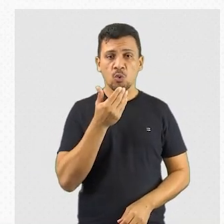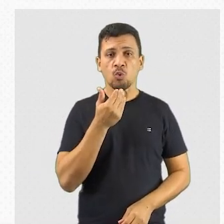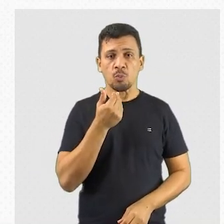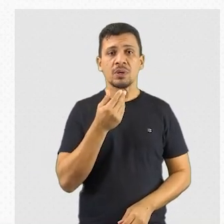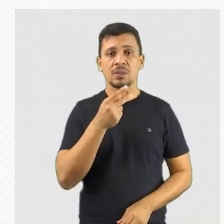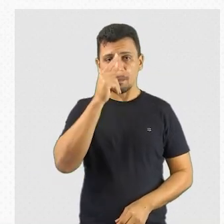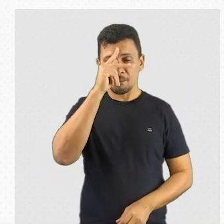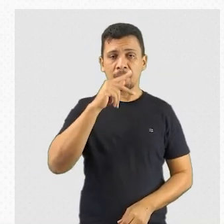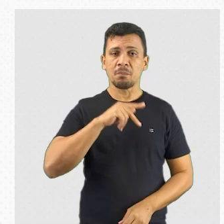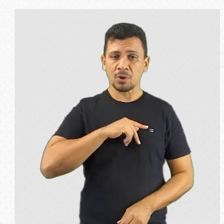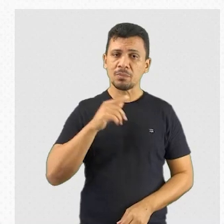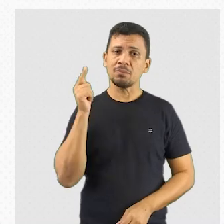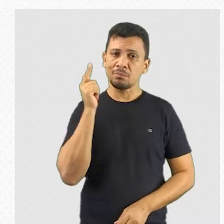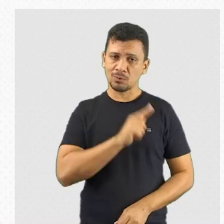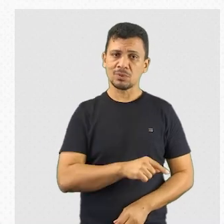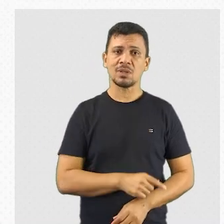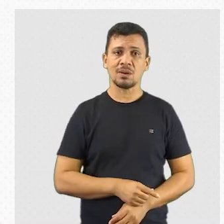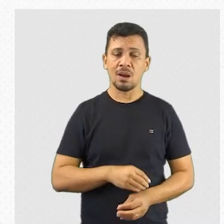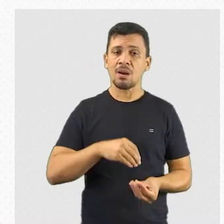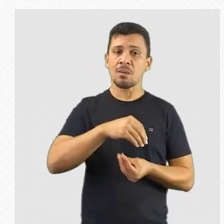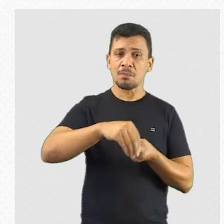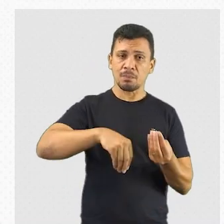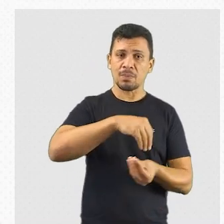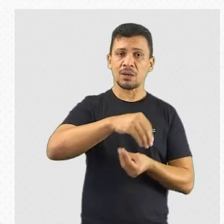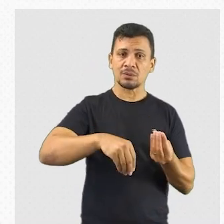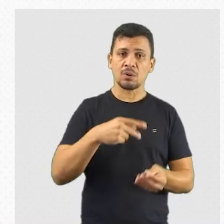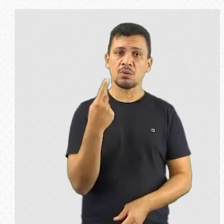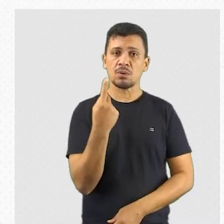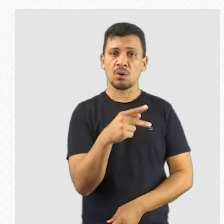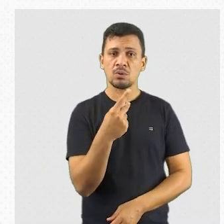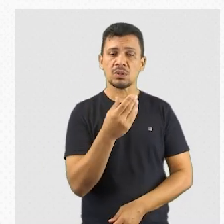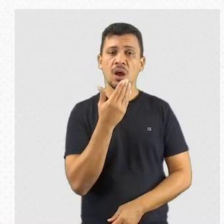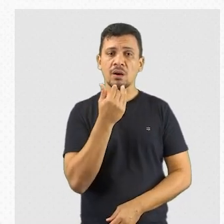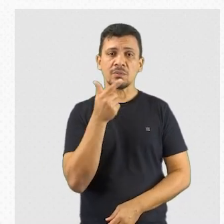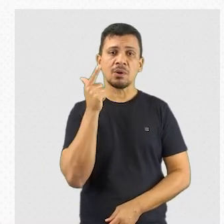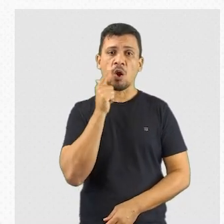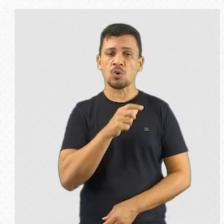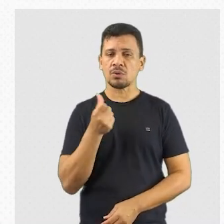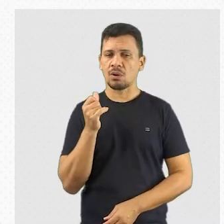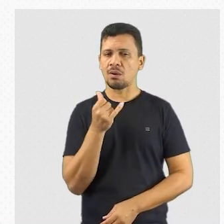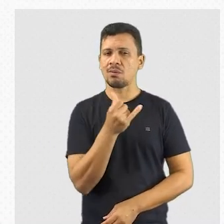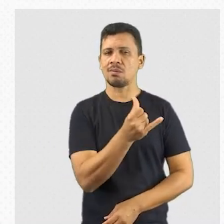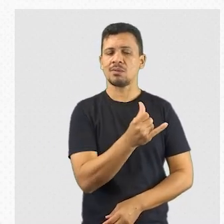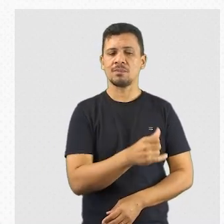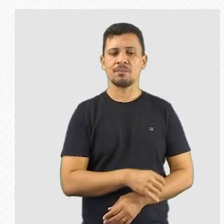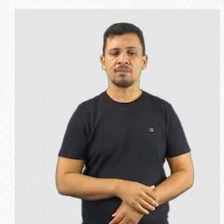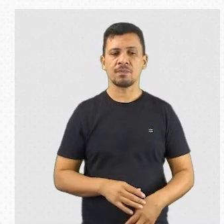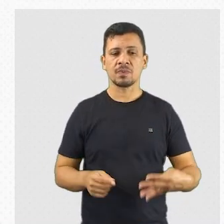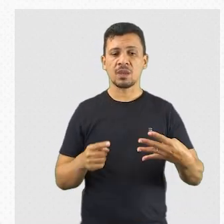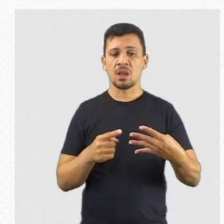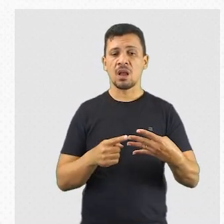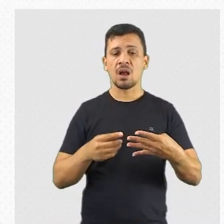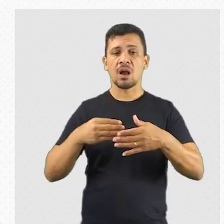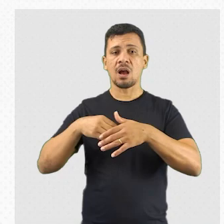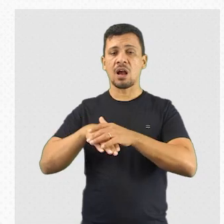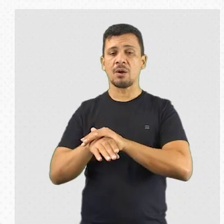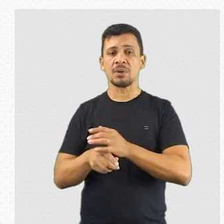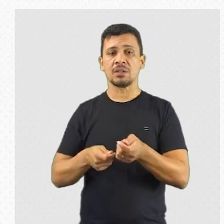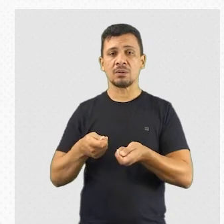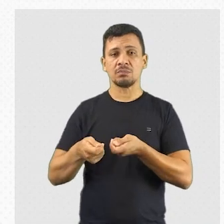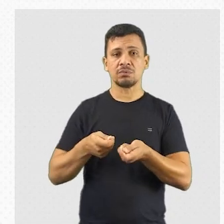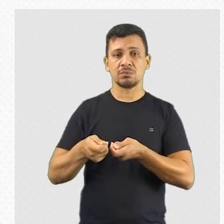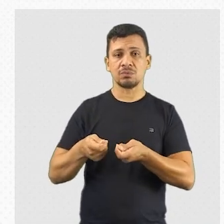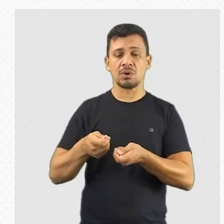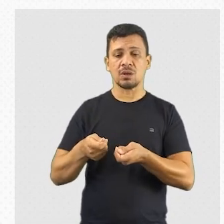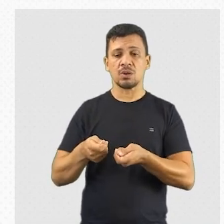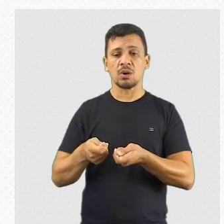Eles sintetizam o seu próprio alimento para obter energia, tá? Armazenar substâncias e controlar o